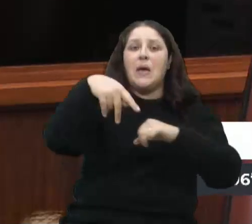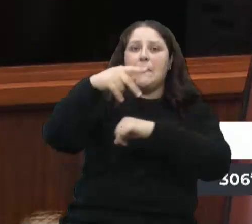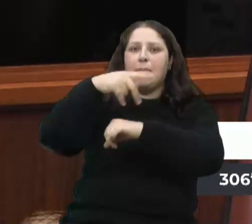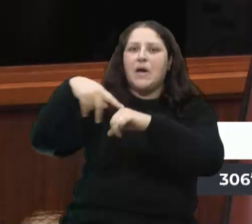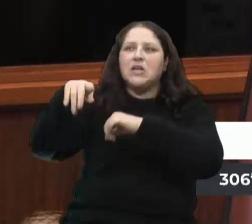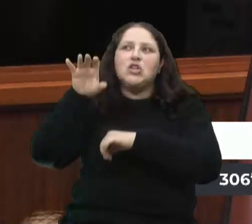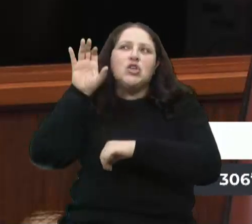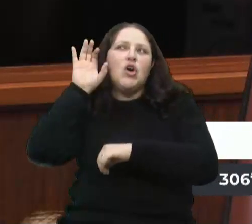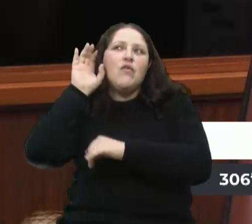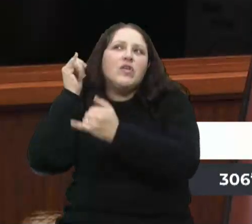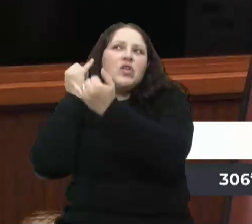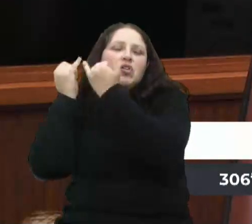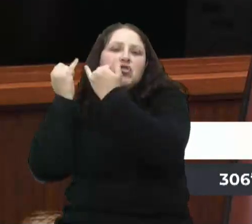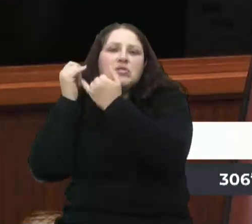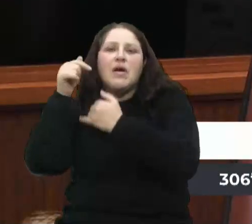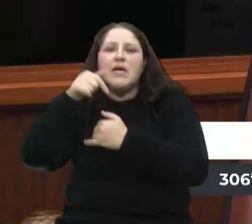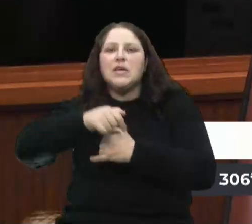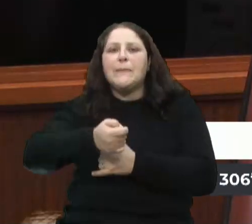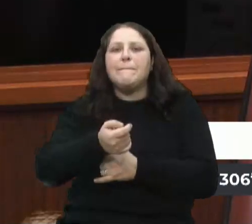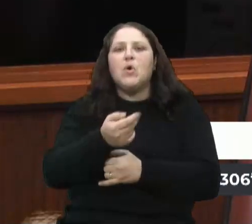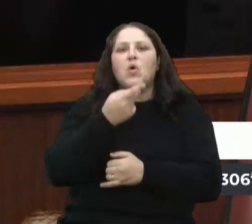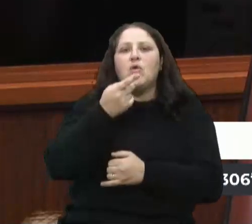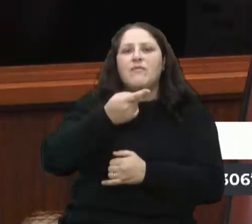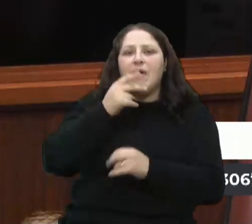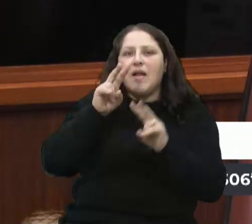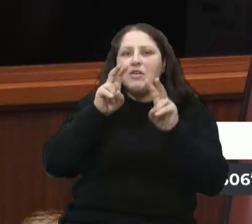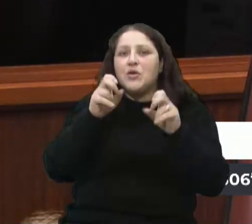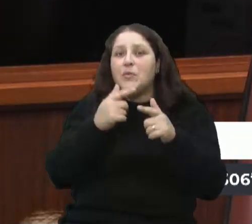fala, inclusive nessa casa. Então tem que ser